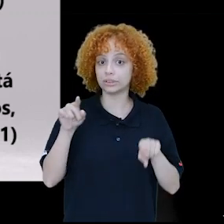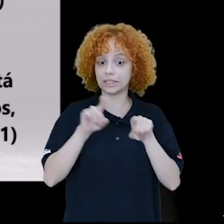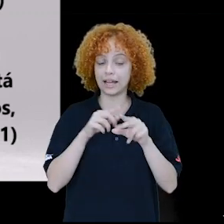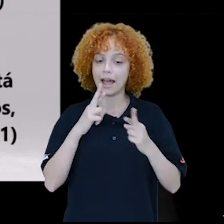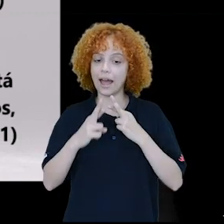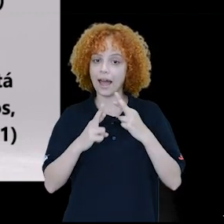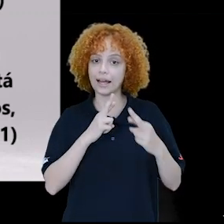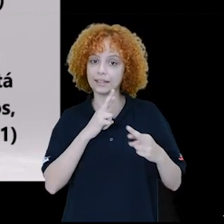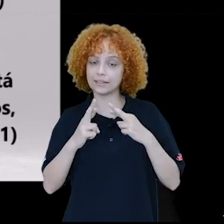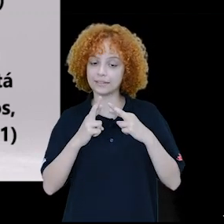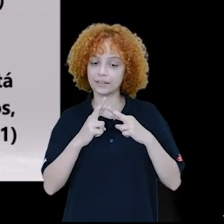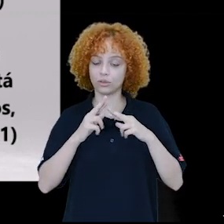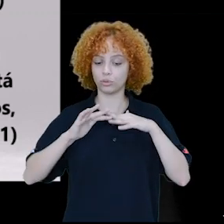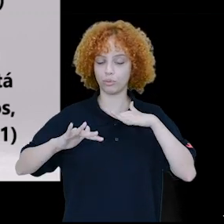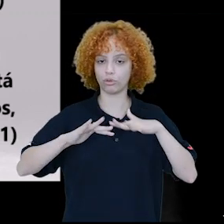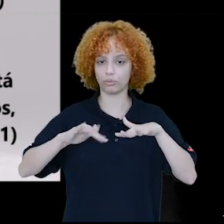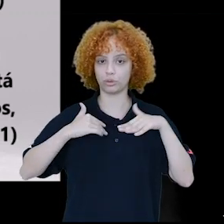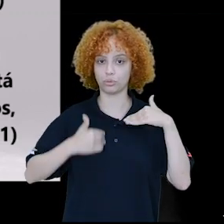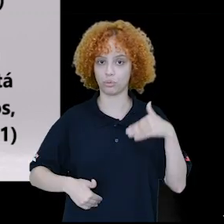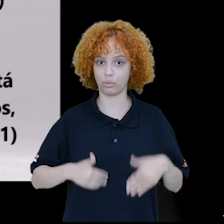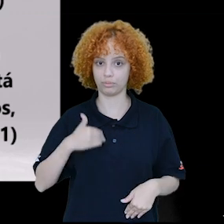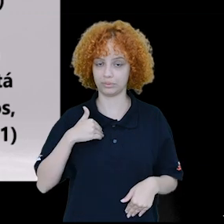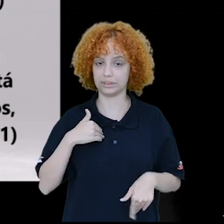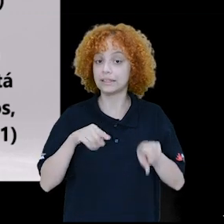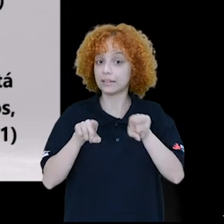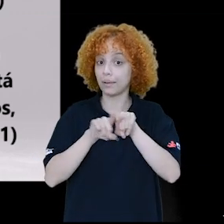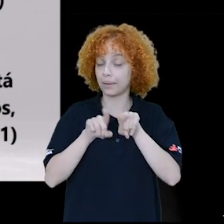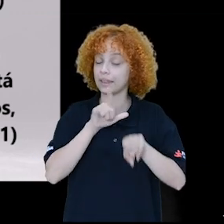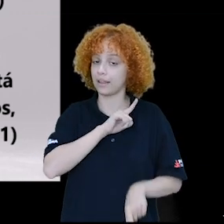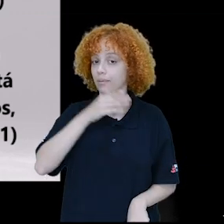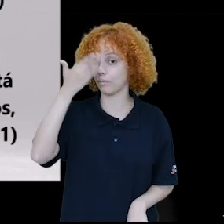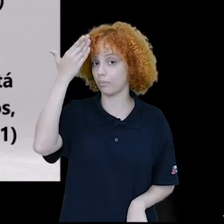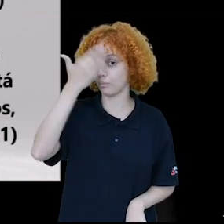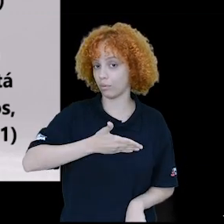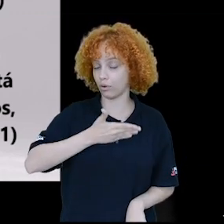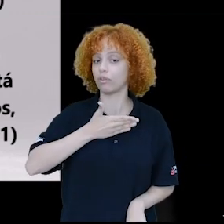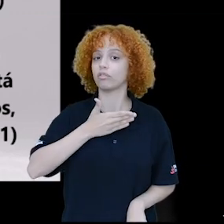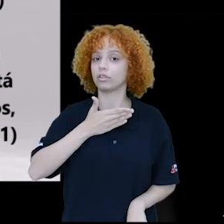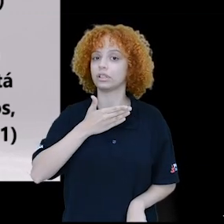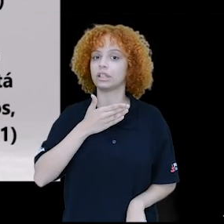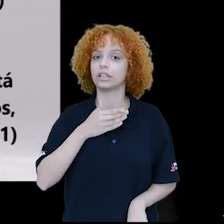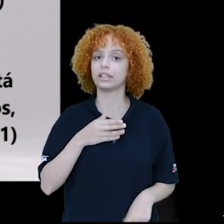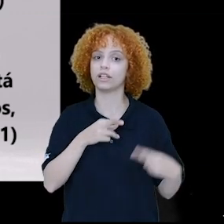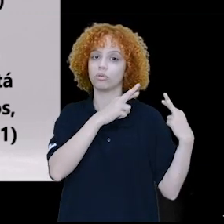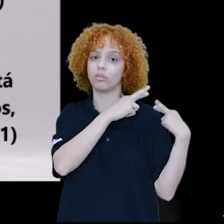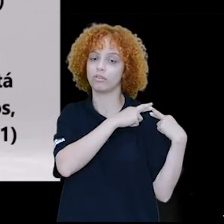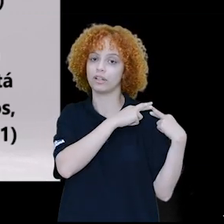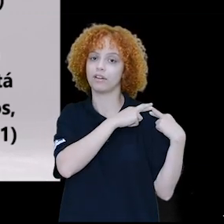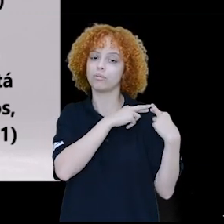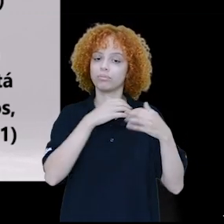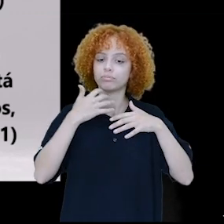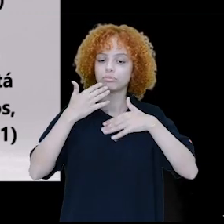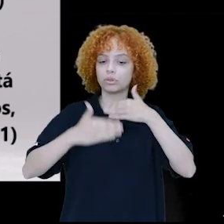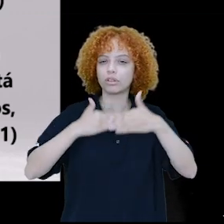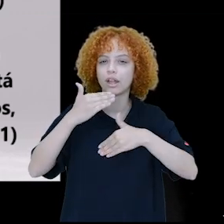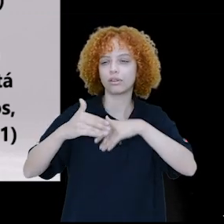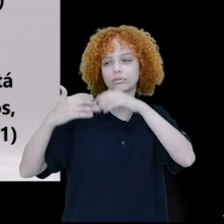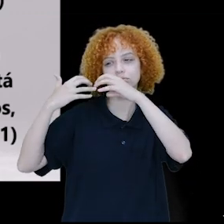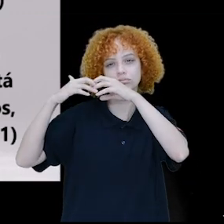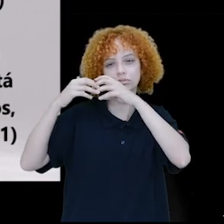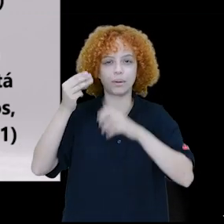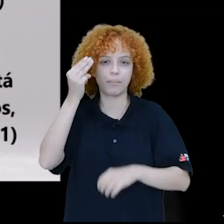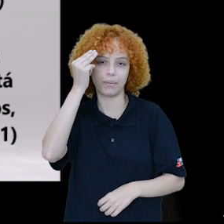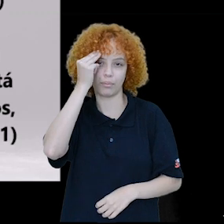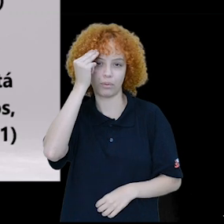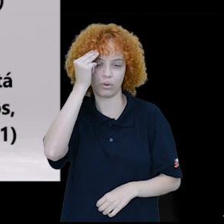à motricidade, mas há evidências que ele está envolvido também em processos cognitivos,